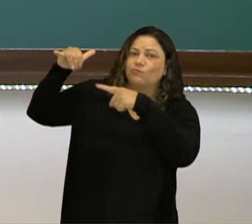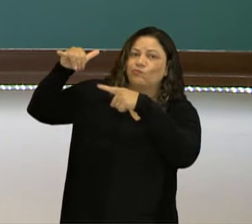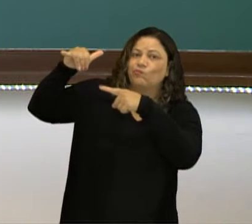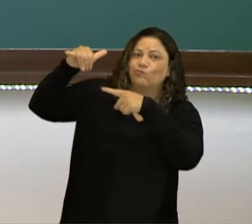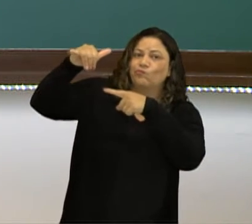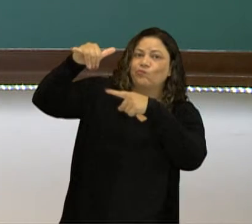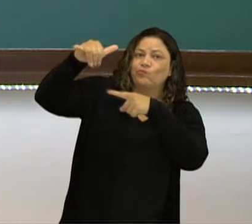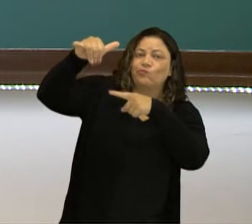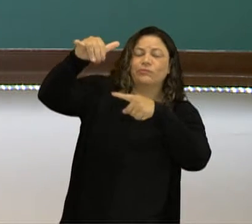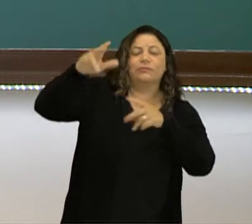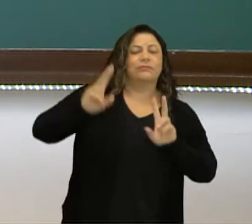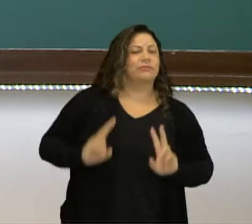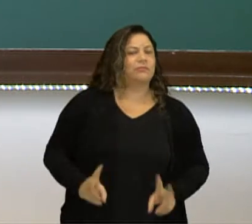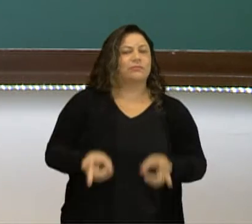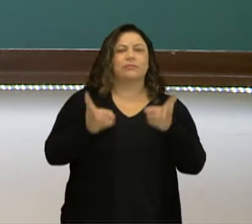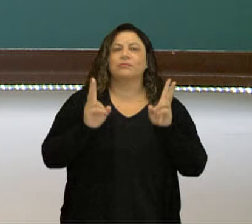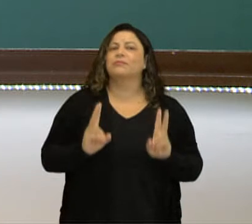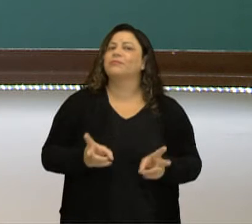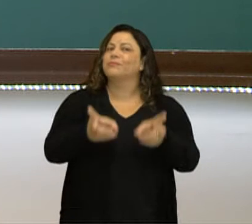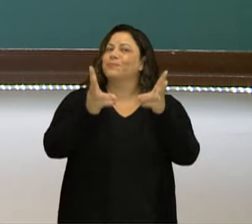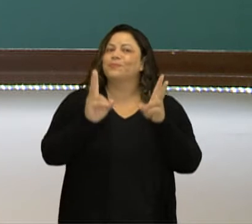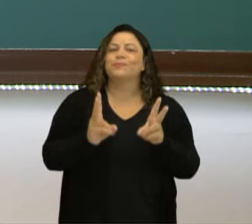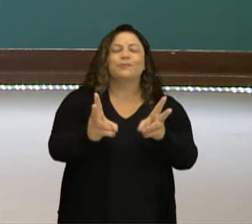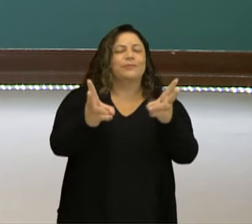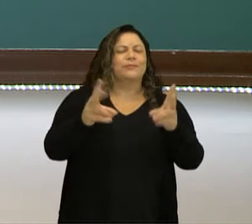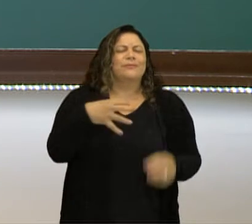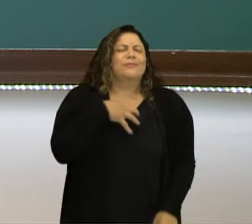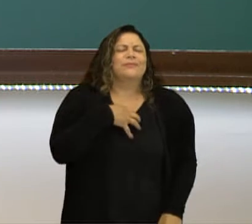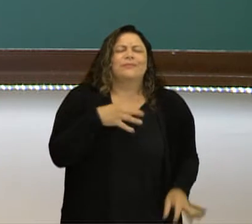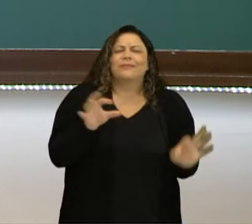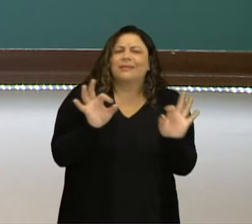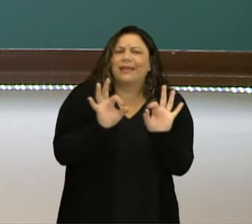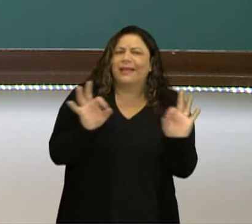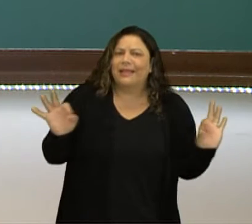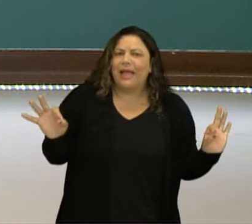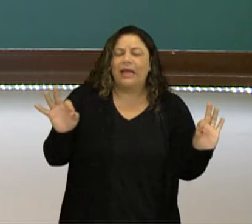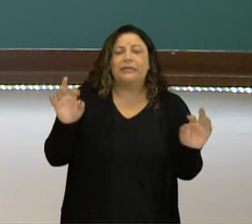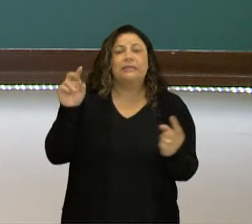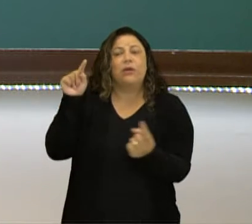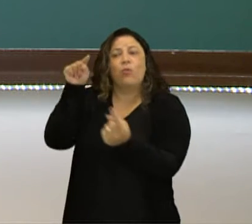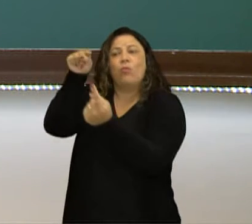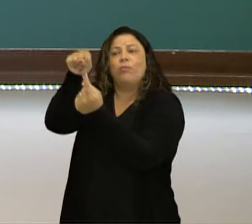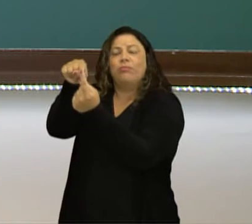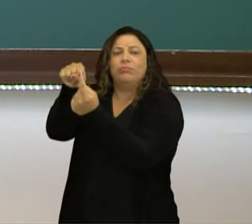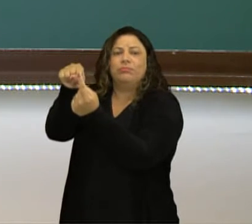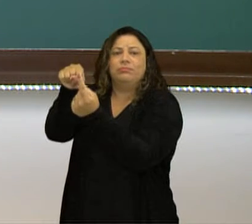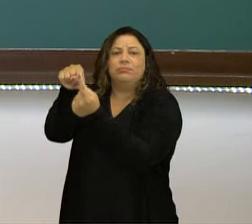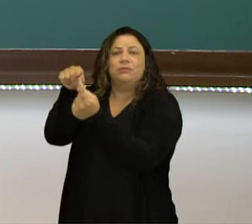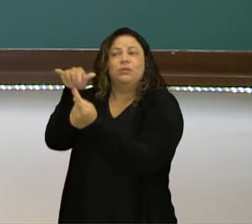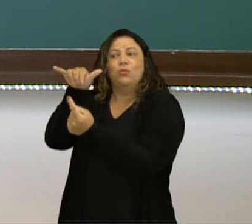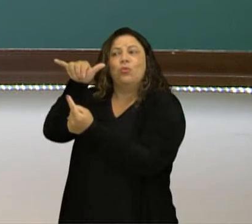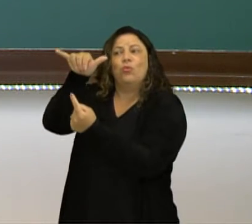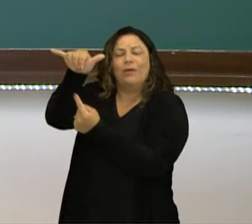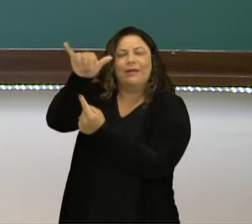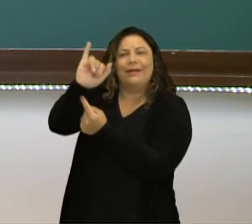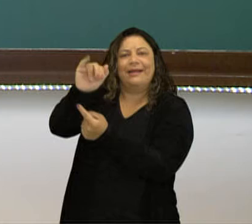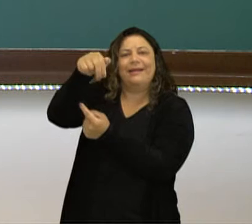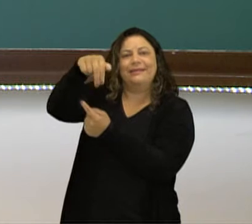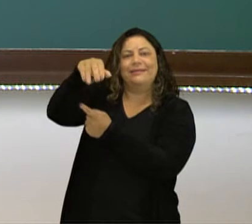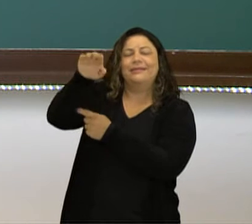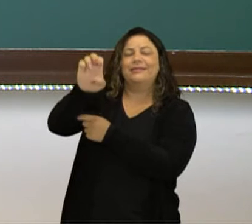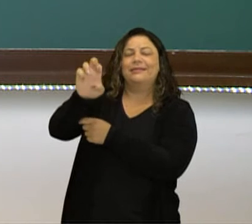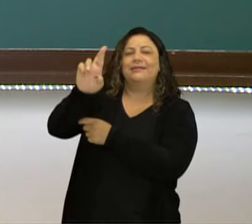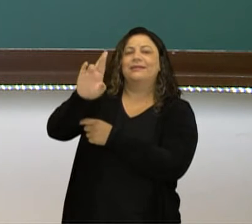você não sente esse solavanco. Então, nesse momento, eu posso considerar o avião um referencial inercial, certo? Porque ele está